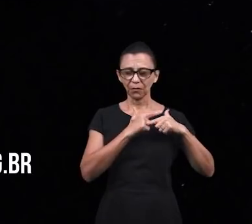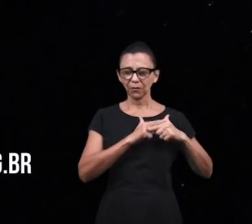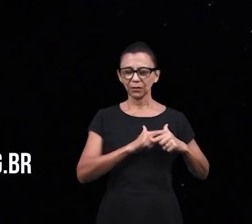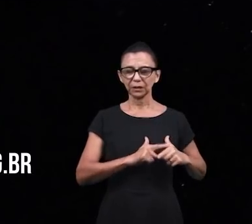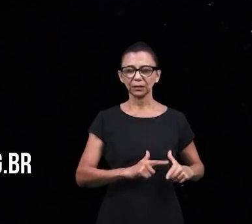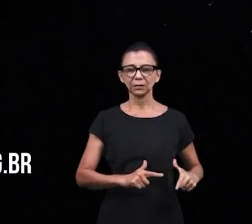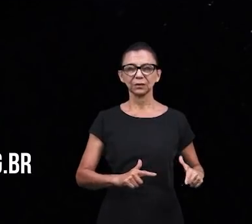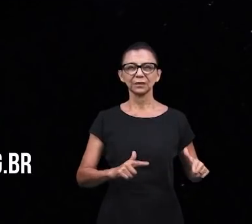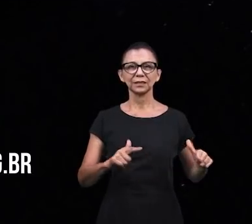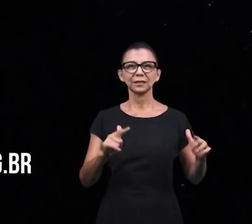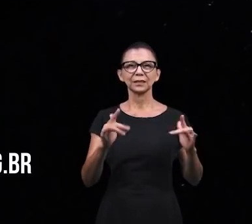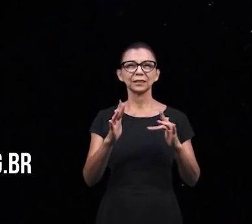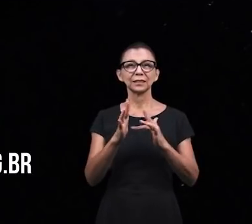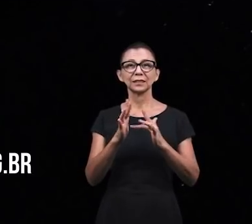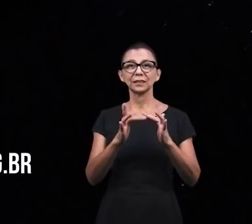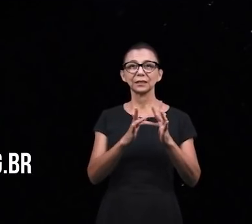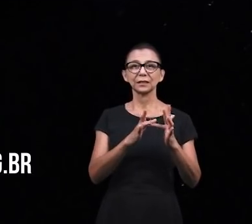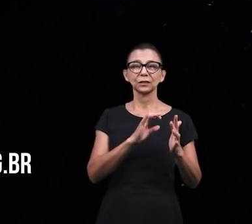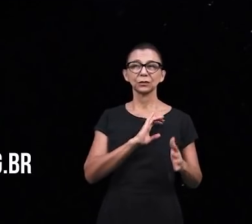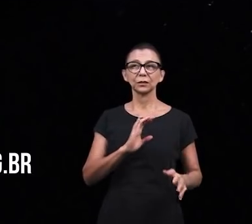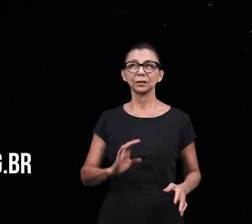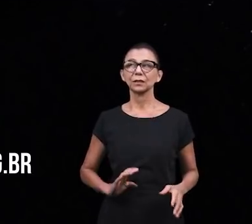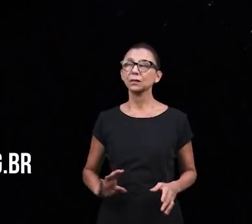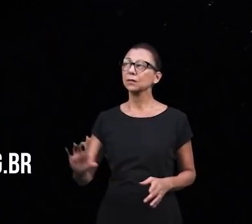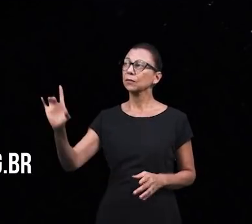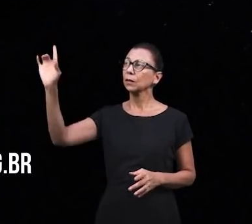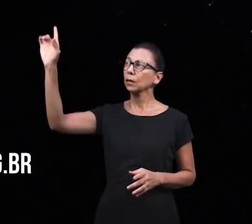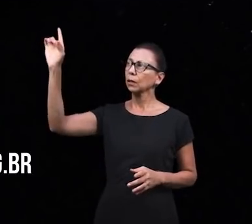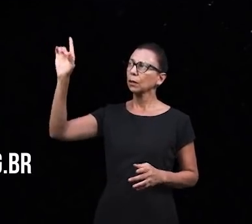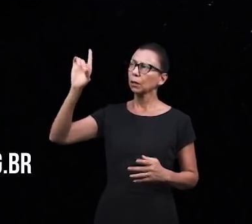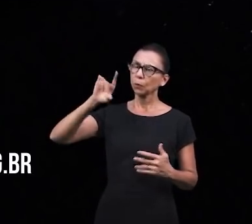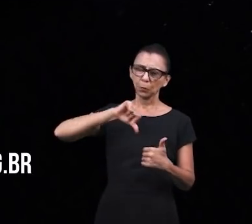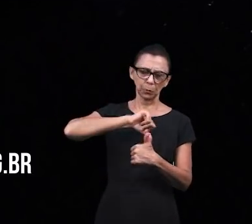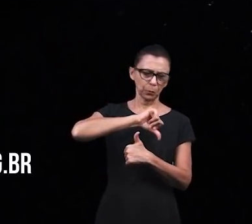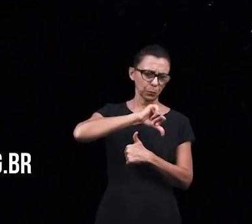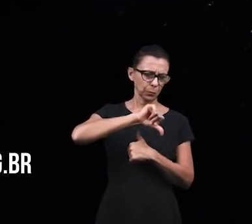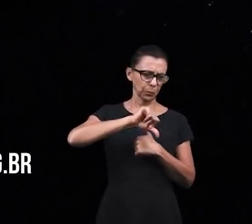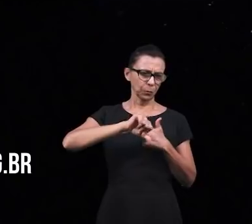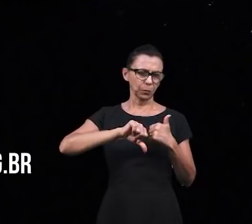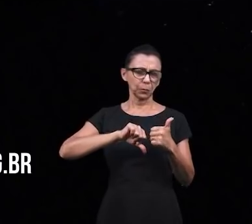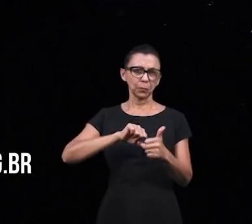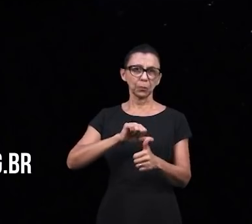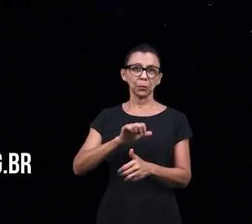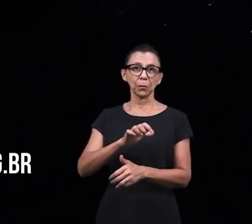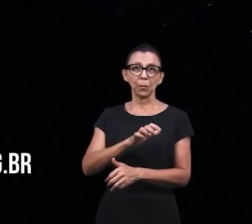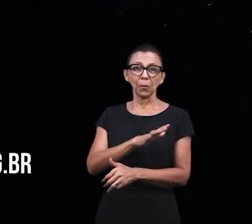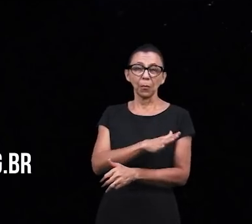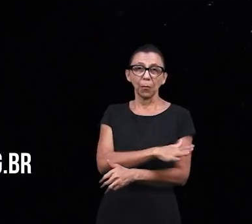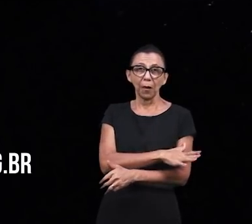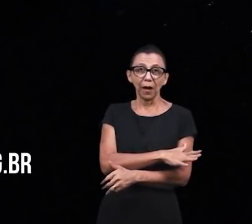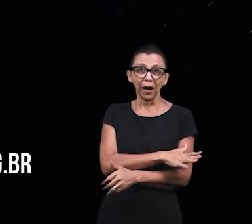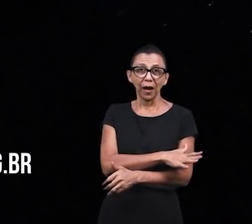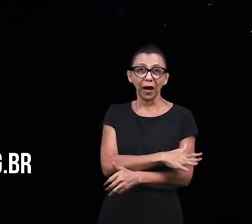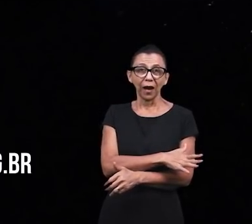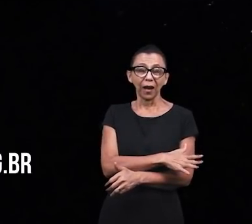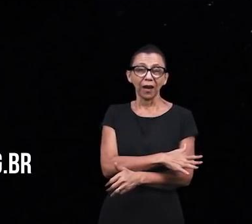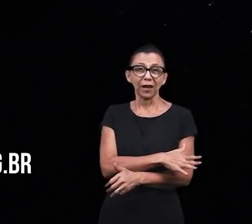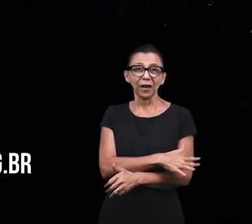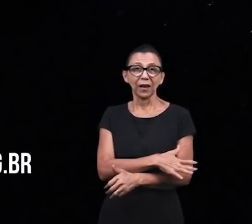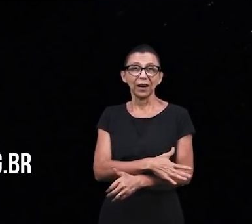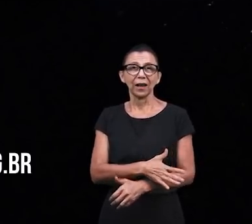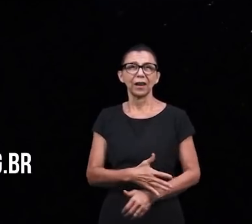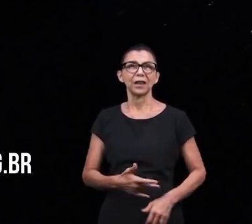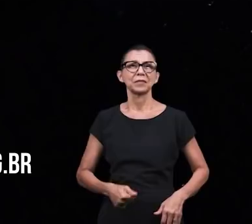vazia, Jesus Cristo transformou. Não tinha